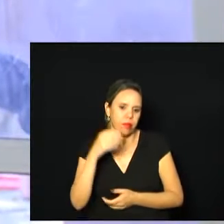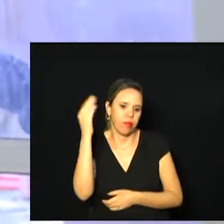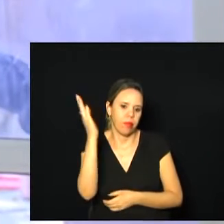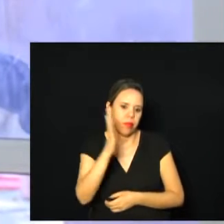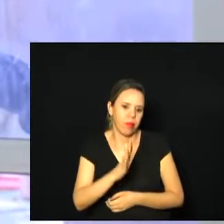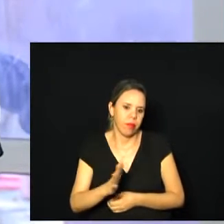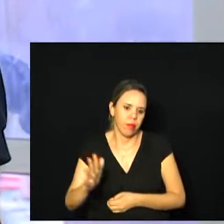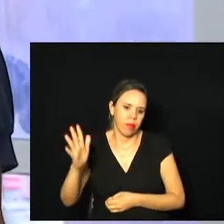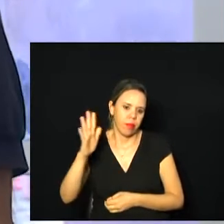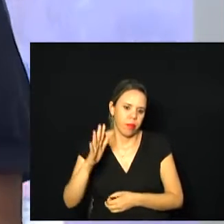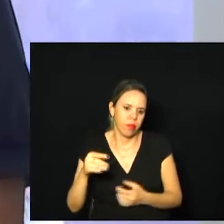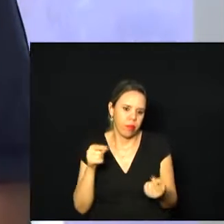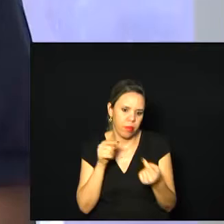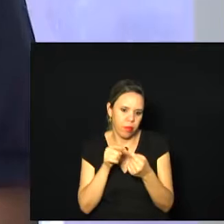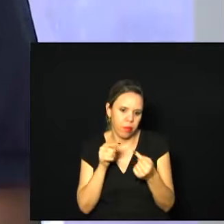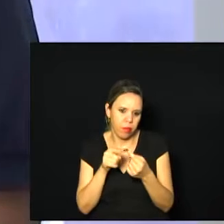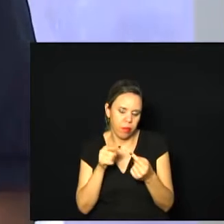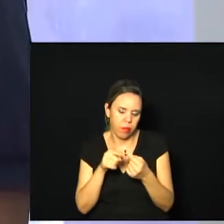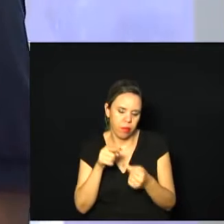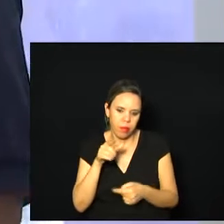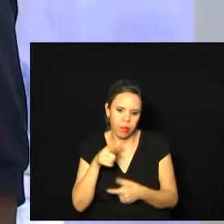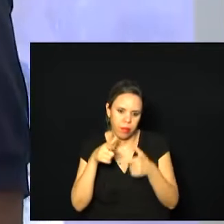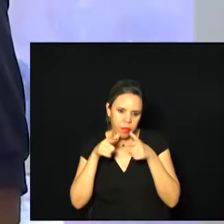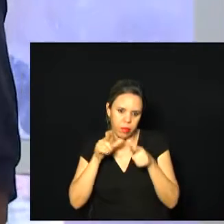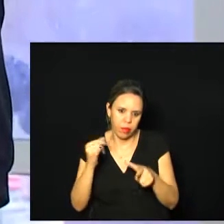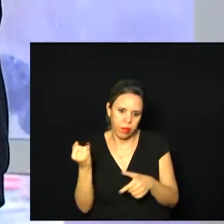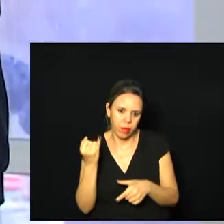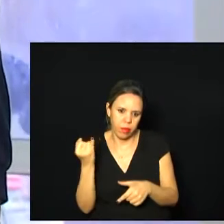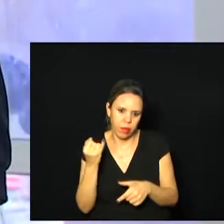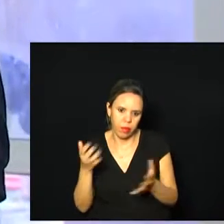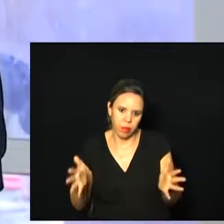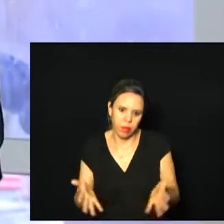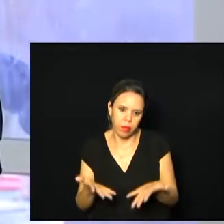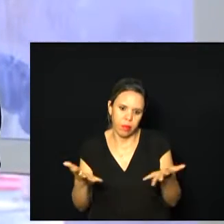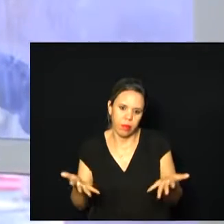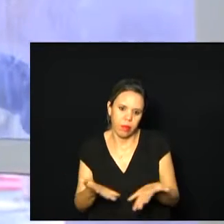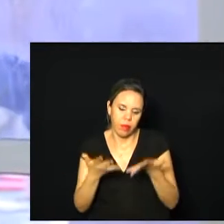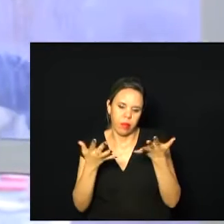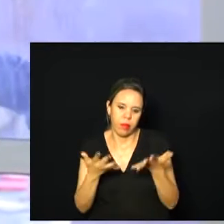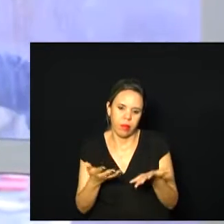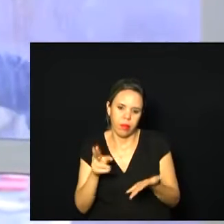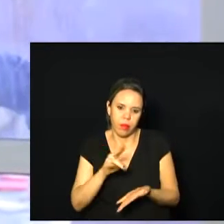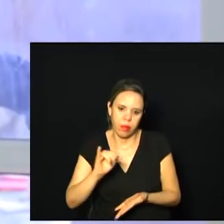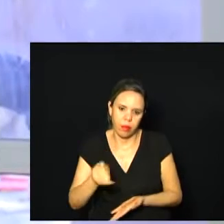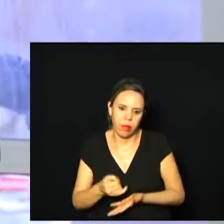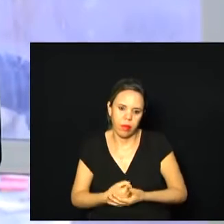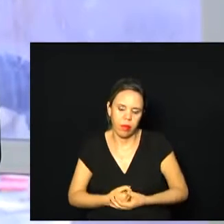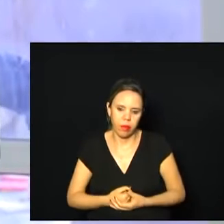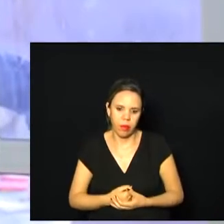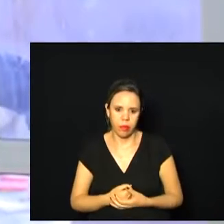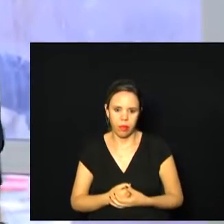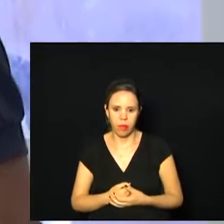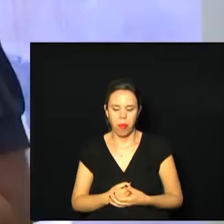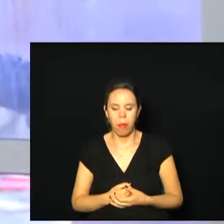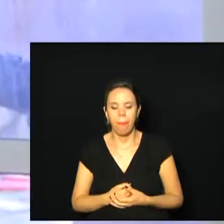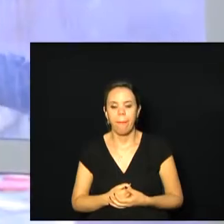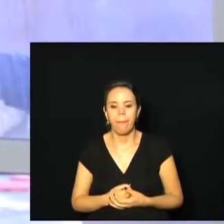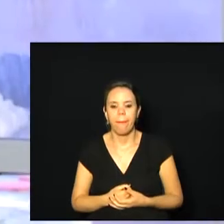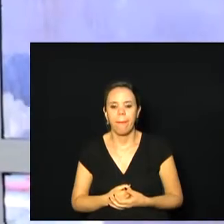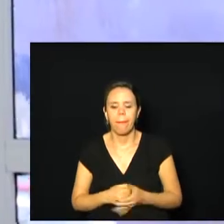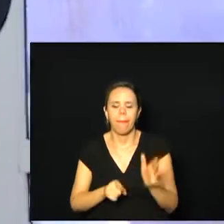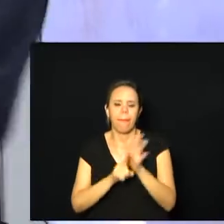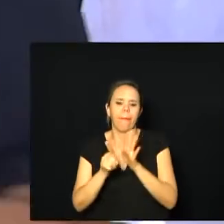brasileiro se identifica com a sua língua, né? Por isso é importante a gente cultivá-la, né, e fazer o bom uso dela, né? Bom, eu já vou te encher